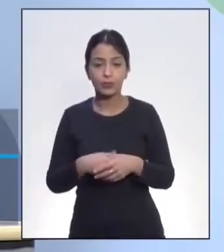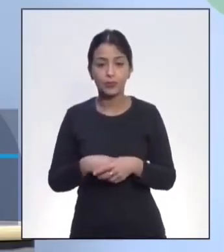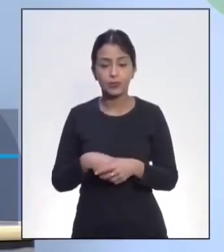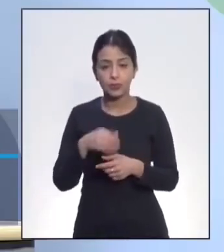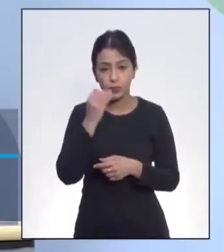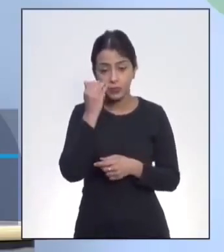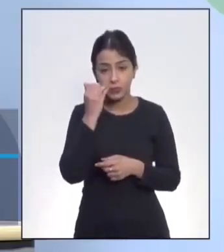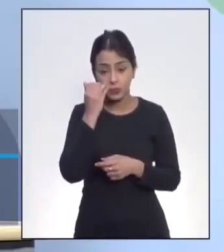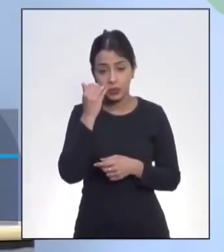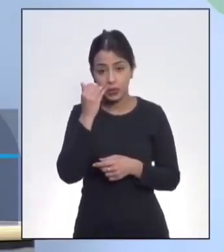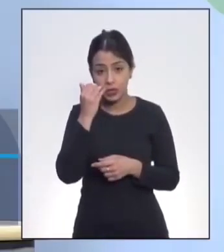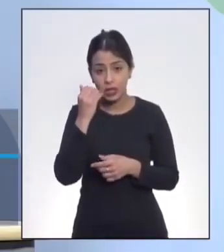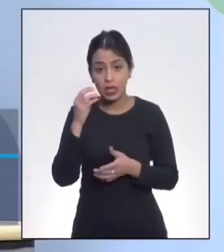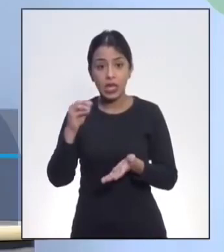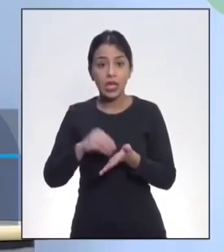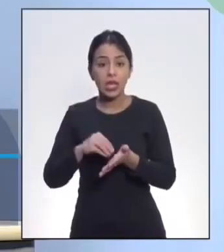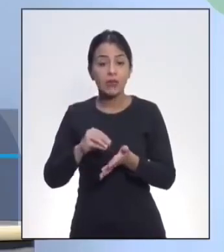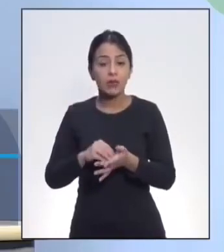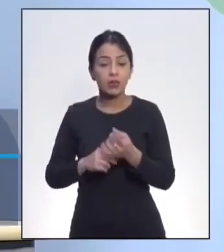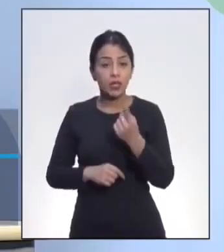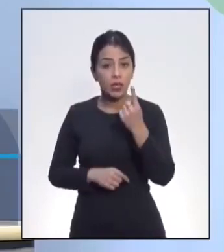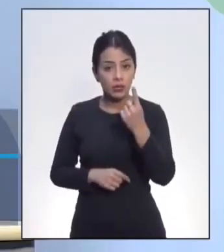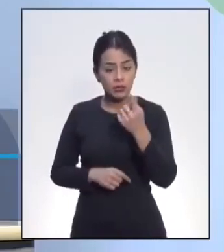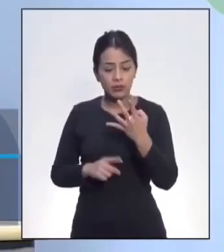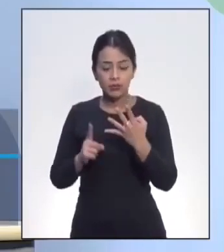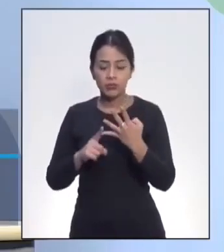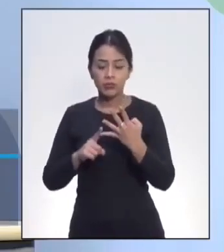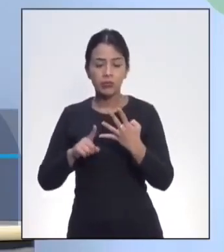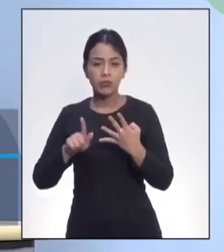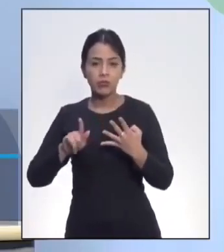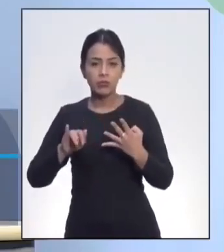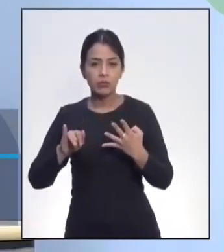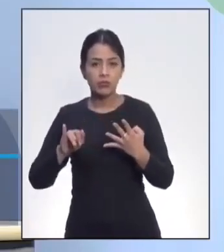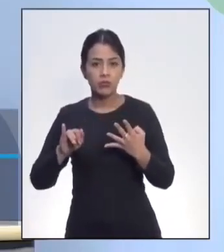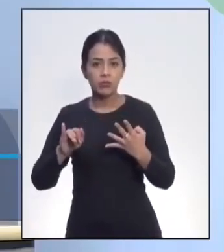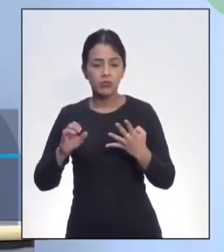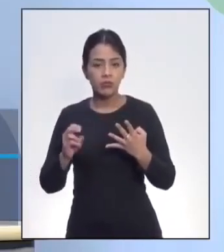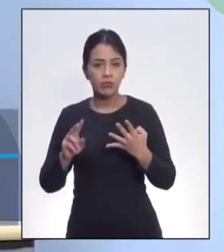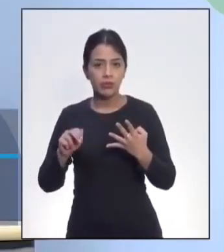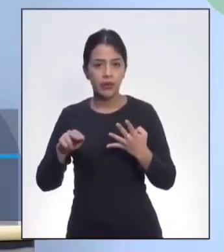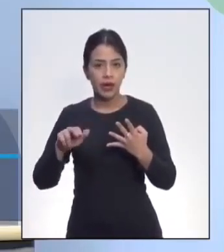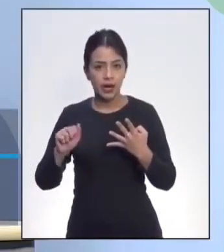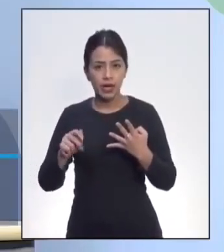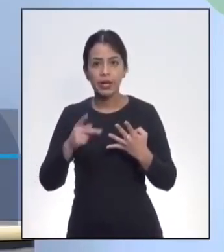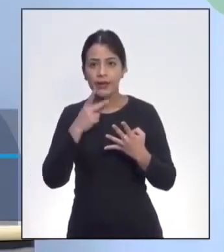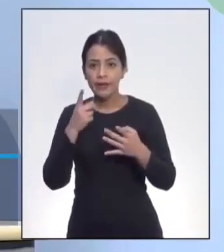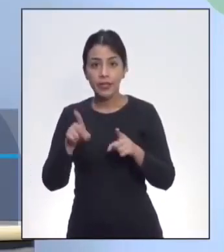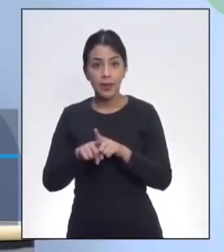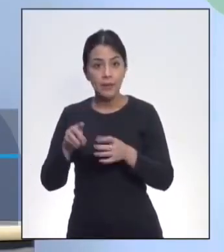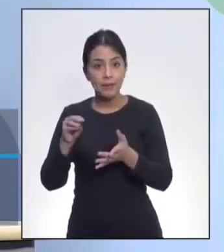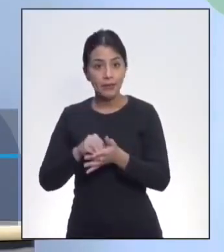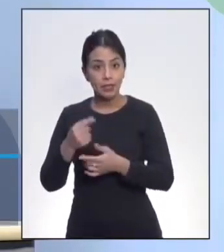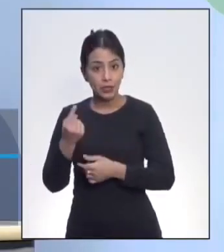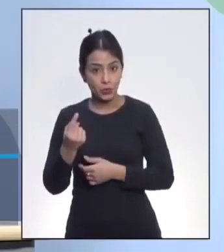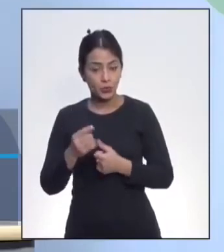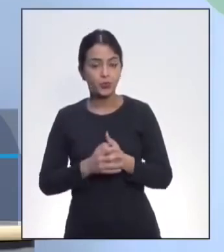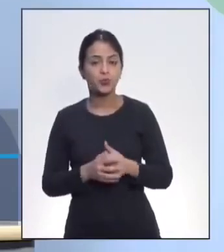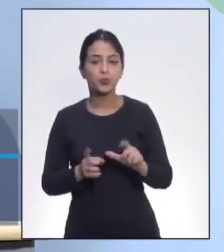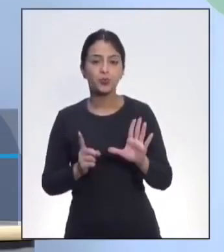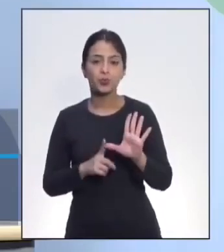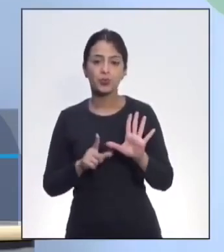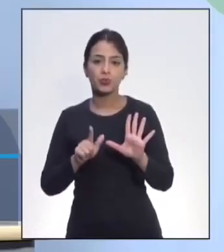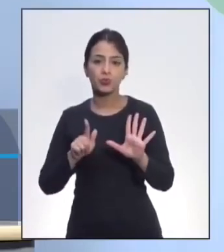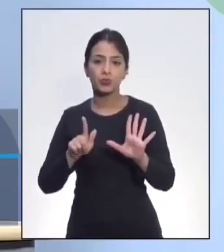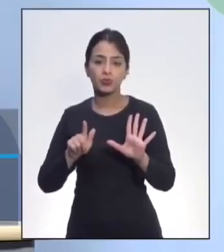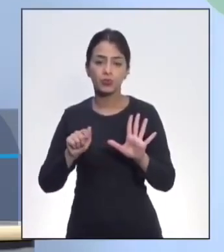Certo. E que falta 1. A Giovana Perfeito. também disse que falta 1. Já a Gabriele é uma